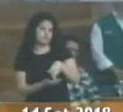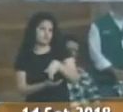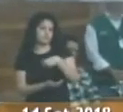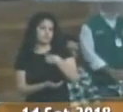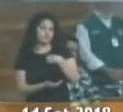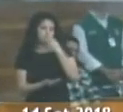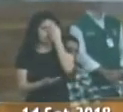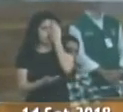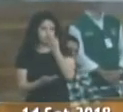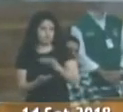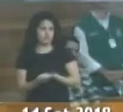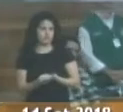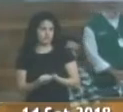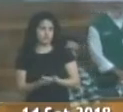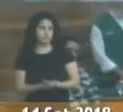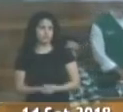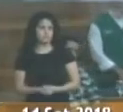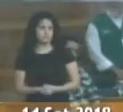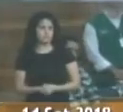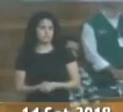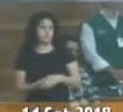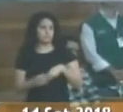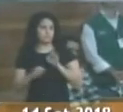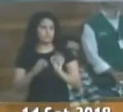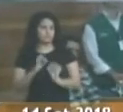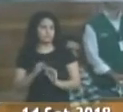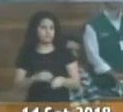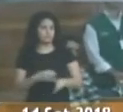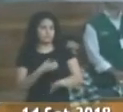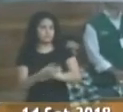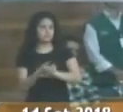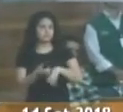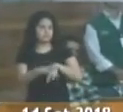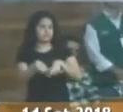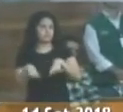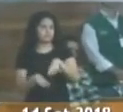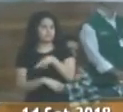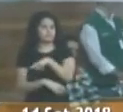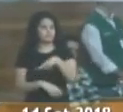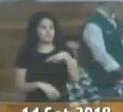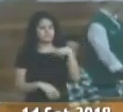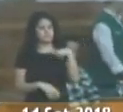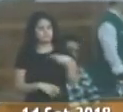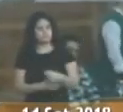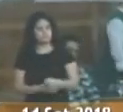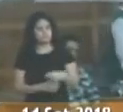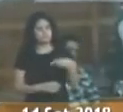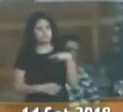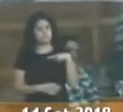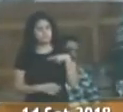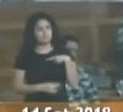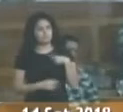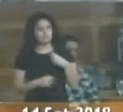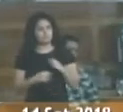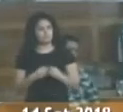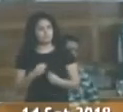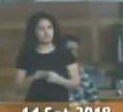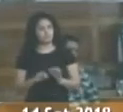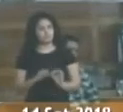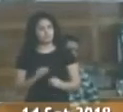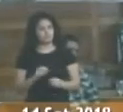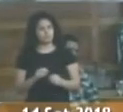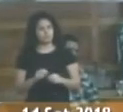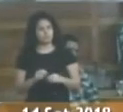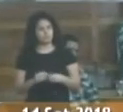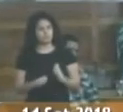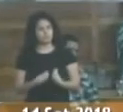Acredito eu que o gestor do Parque Estadual da Ilha Grande, ele deve ter isso no seu cronograma de trabalho com relação